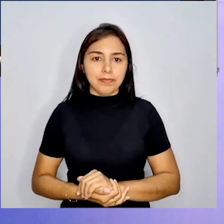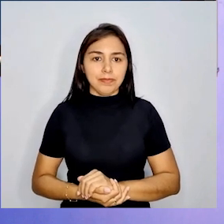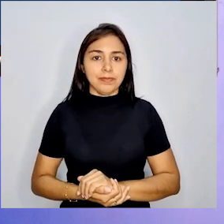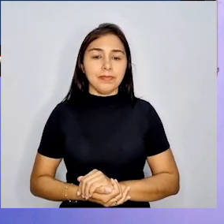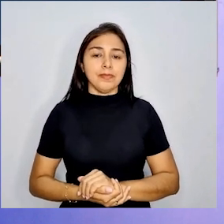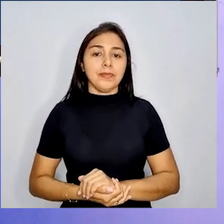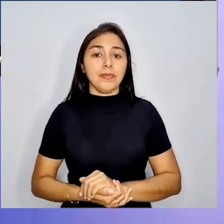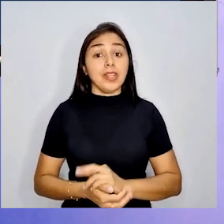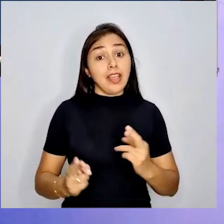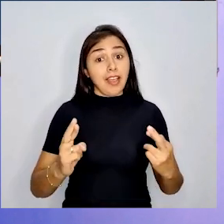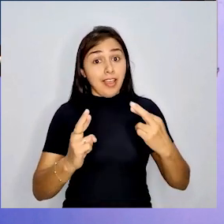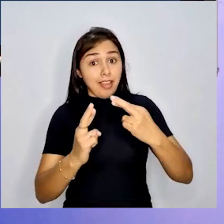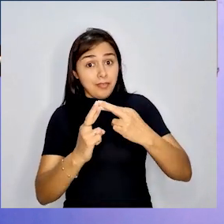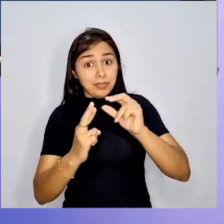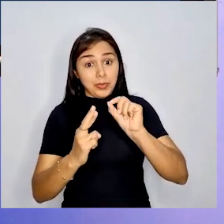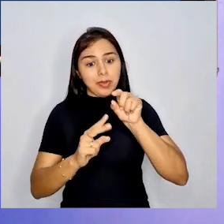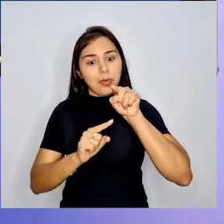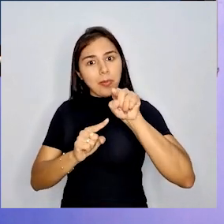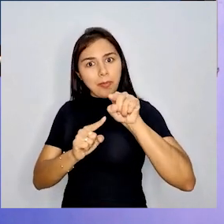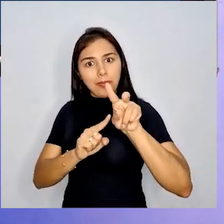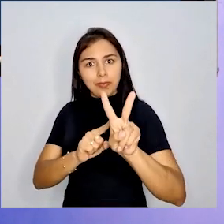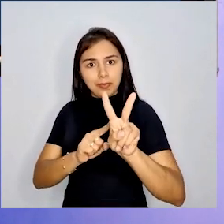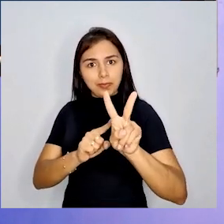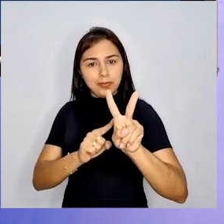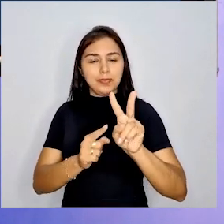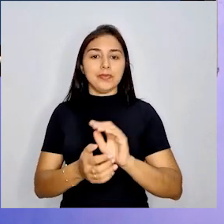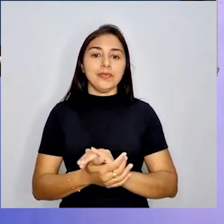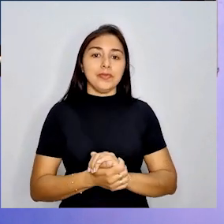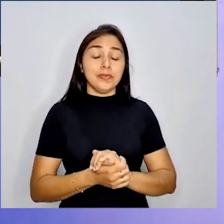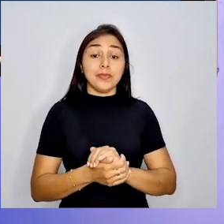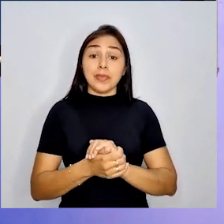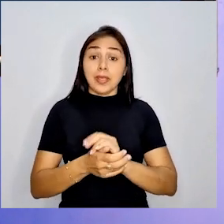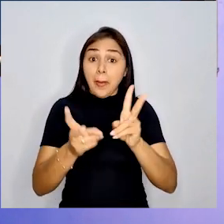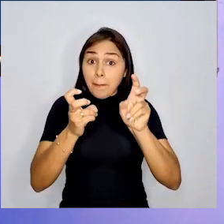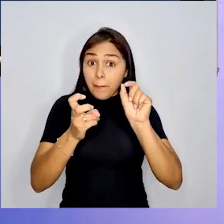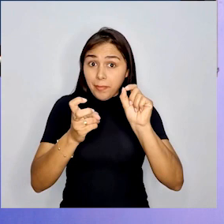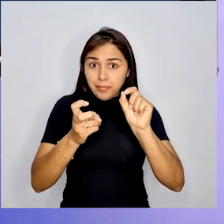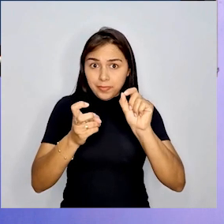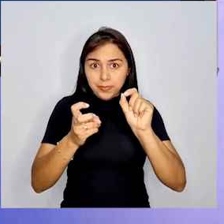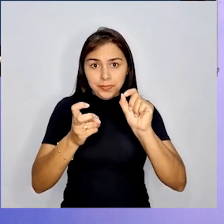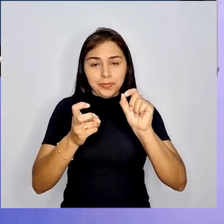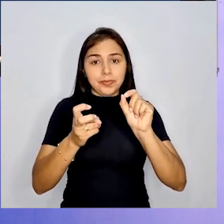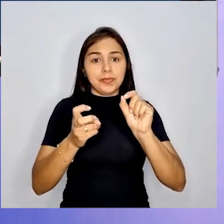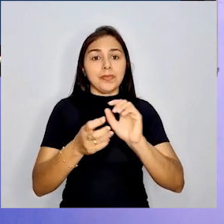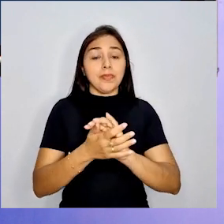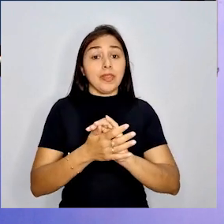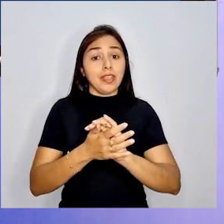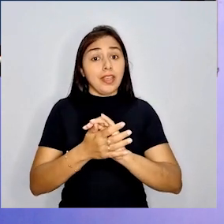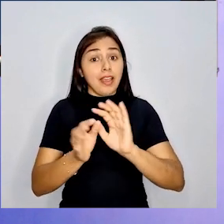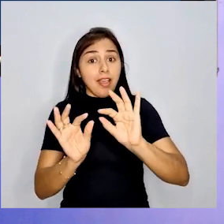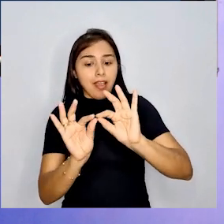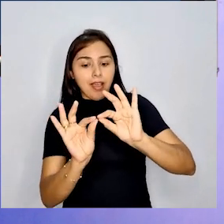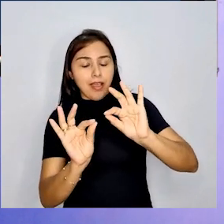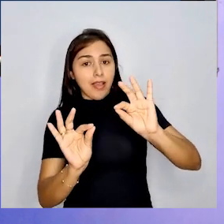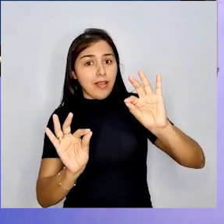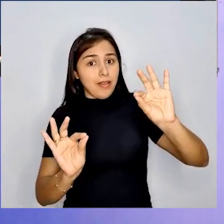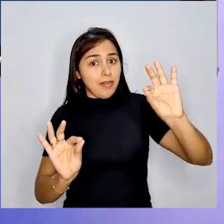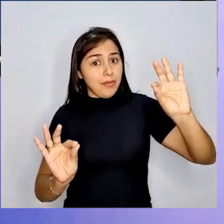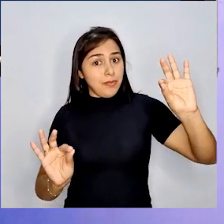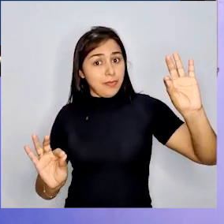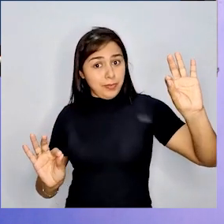com o referencial desse ponto que é o vértice. Observe que os lados do ângulo de medida A são formados